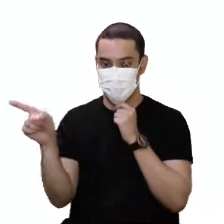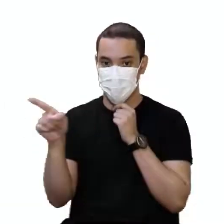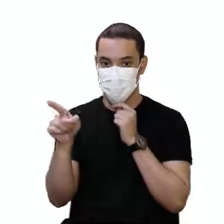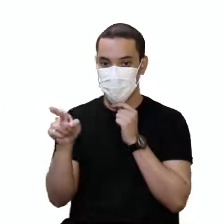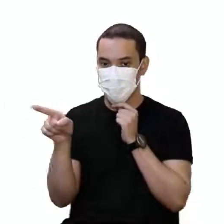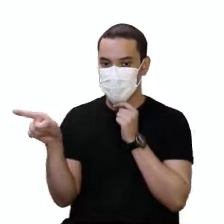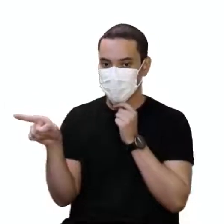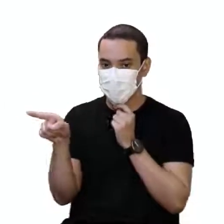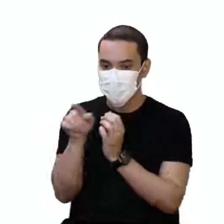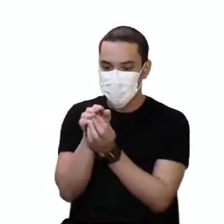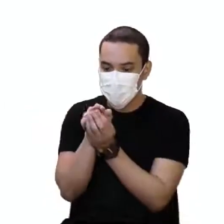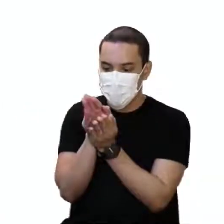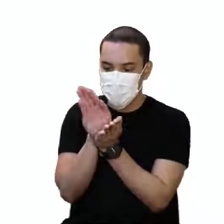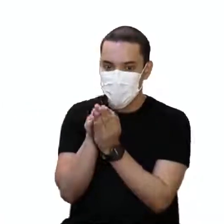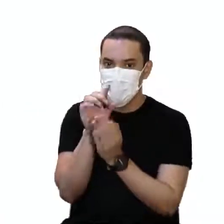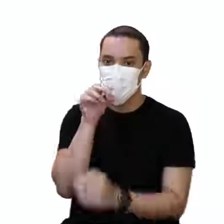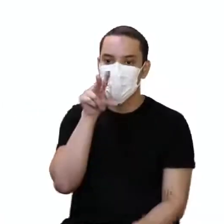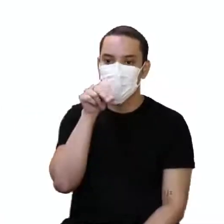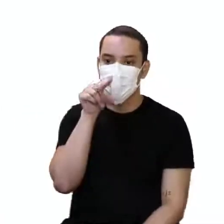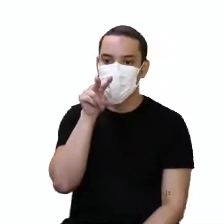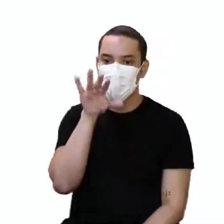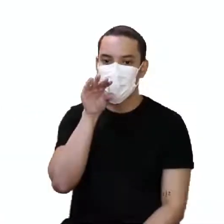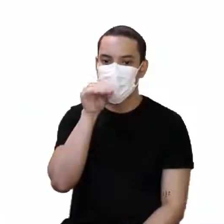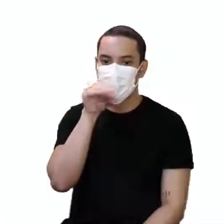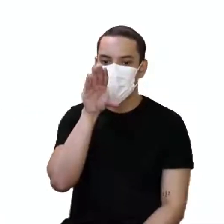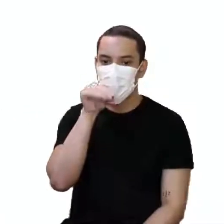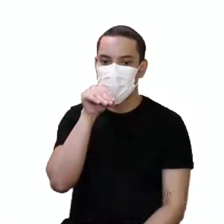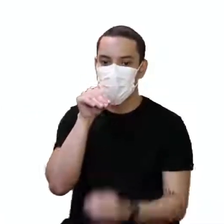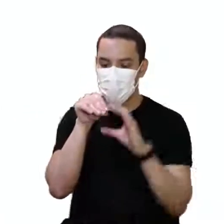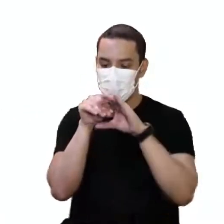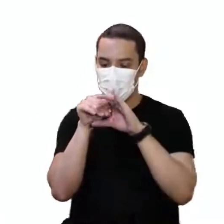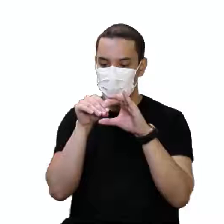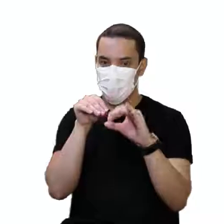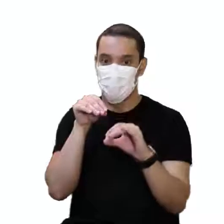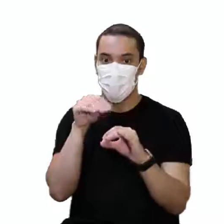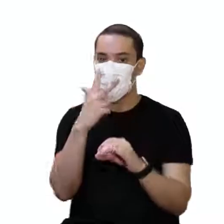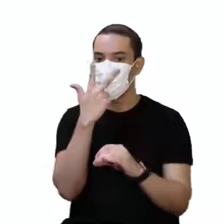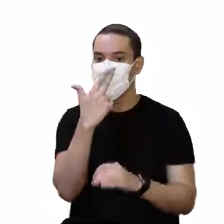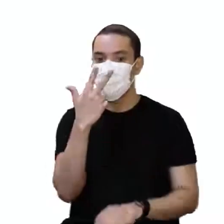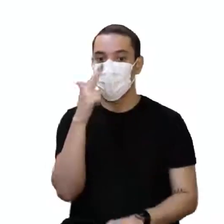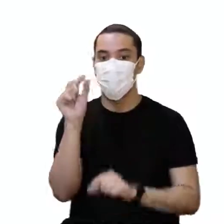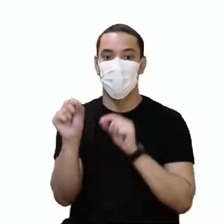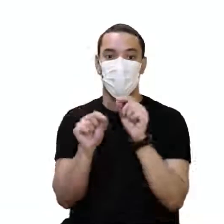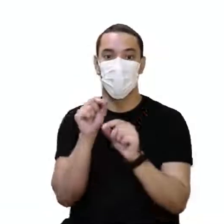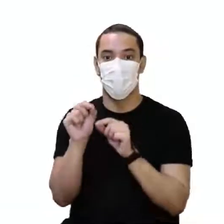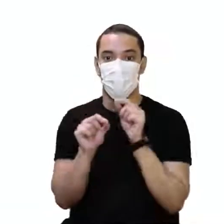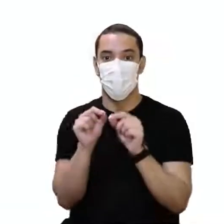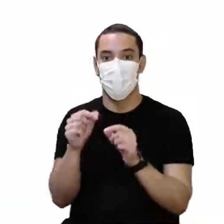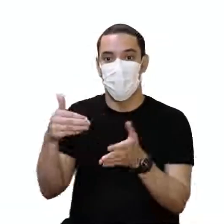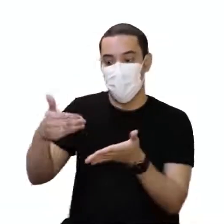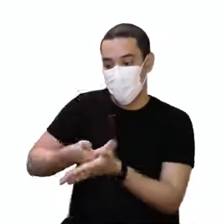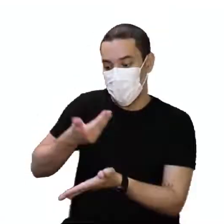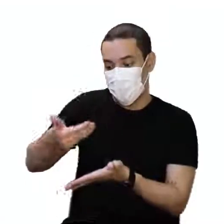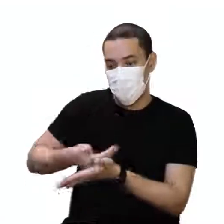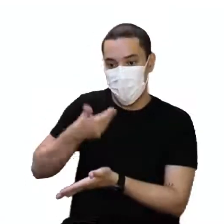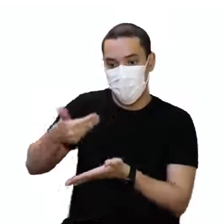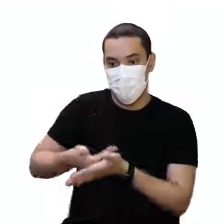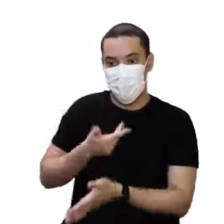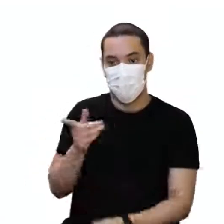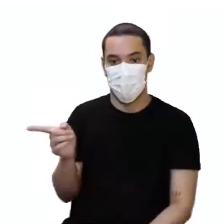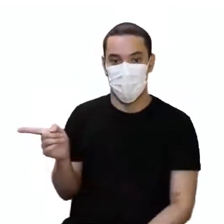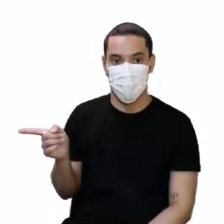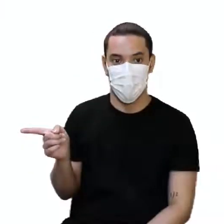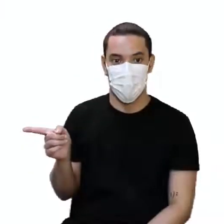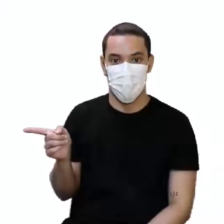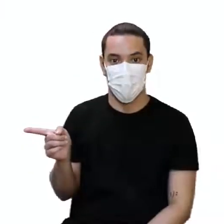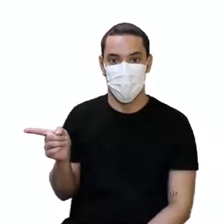bico dele aqui, ó, o formato do bico dele é parecido com uma colher mesmo, aqui, ó, né? Tá meu pé aqui. É parecido